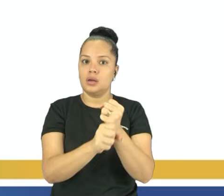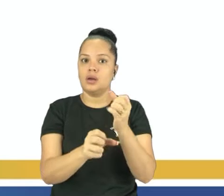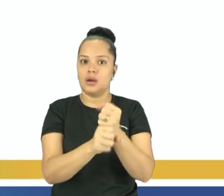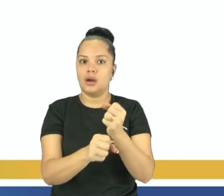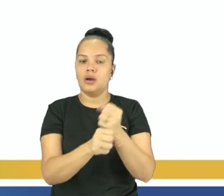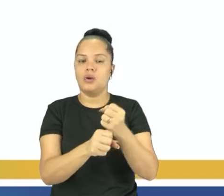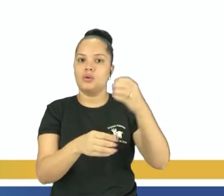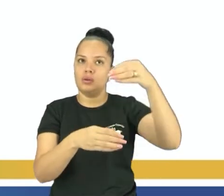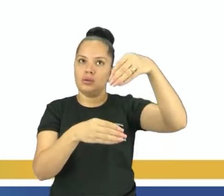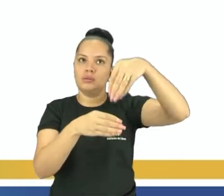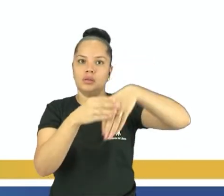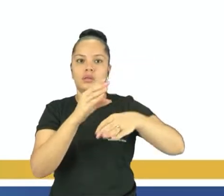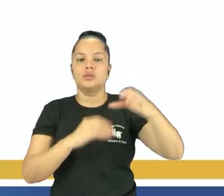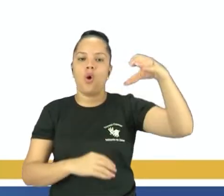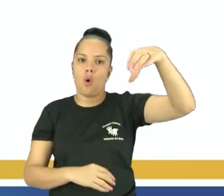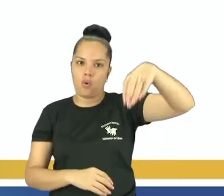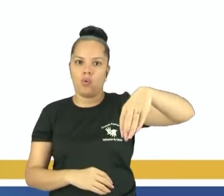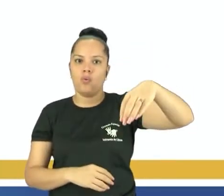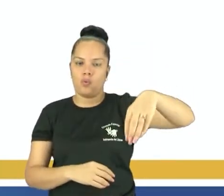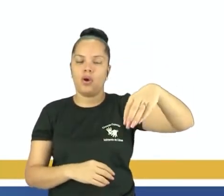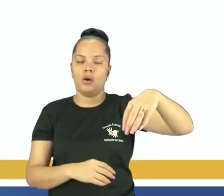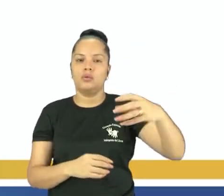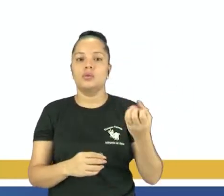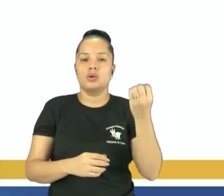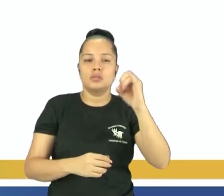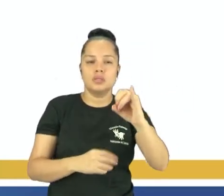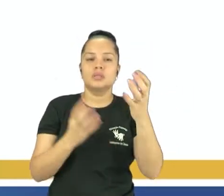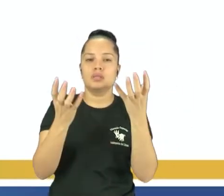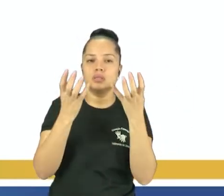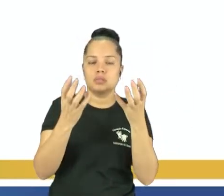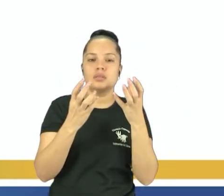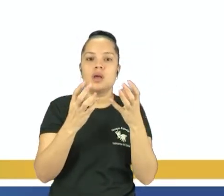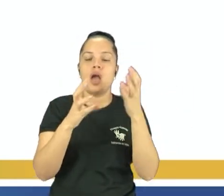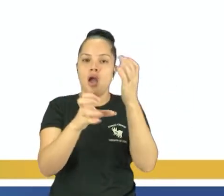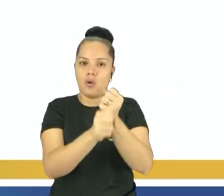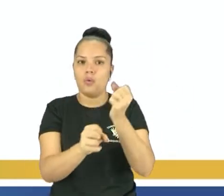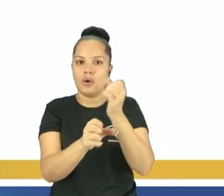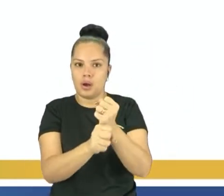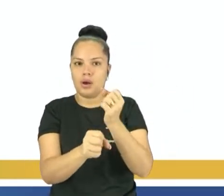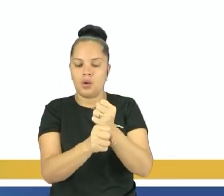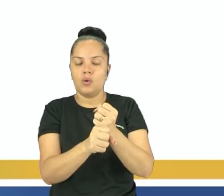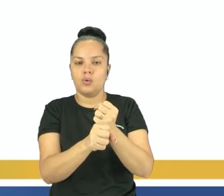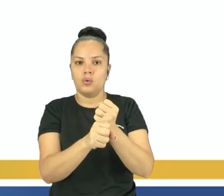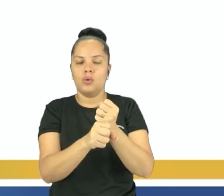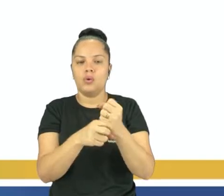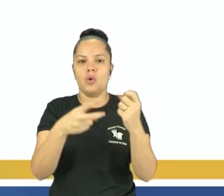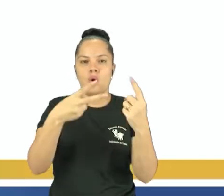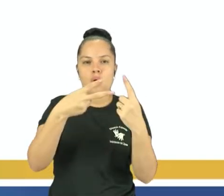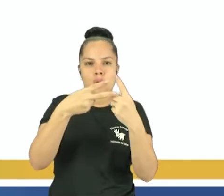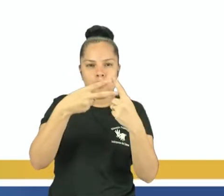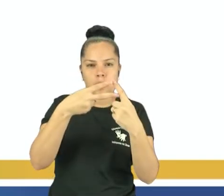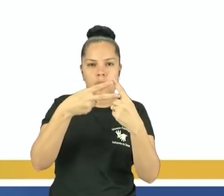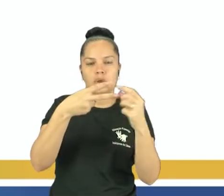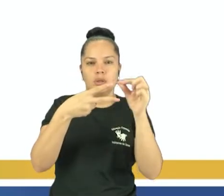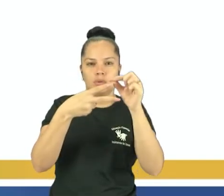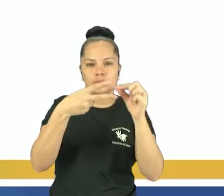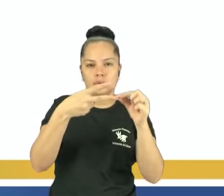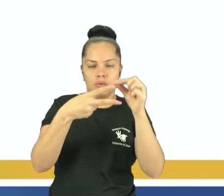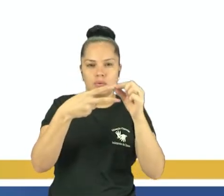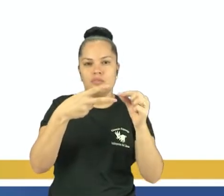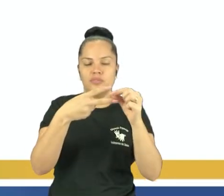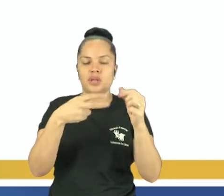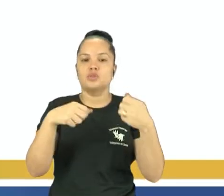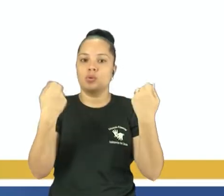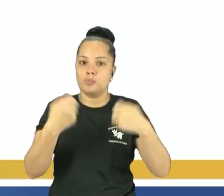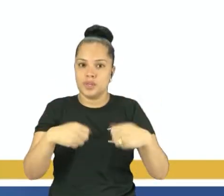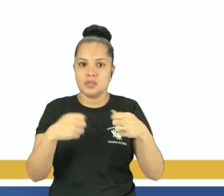então, desse polígono convexo, né? Se eu quiser calcular o valor de um ângulo interno de um polígono convexo? Então, basta que eu divida